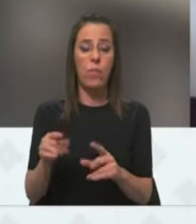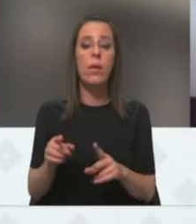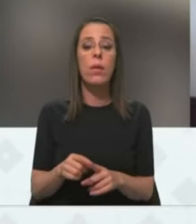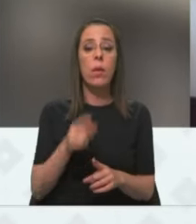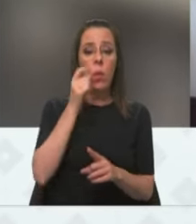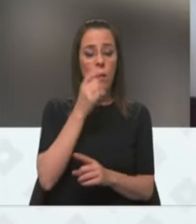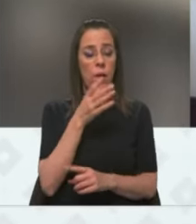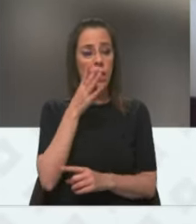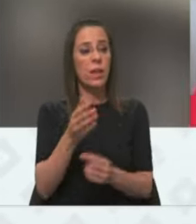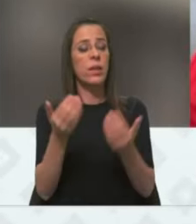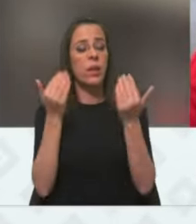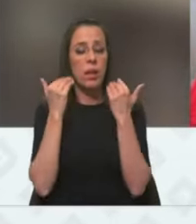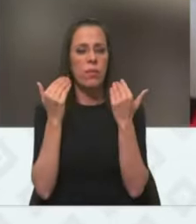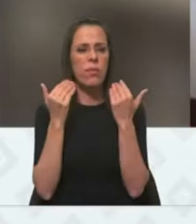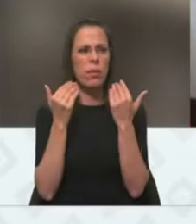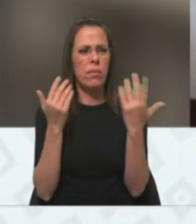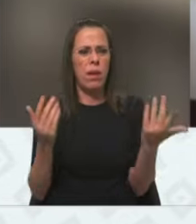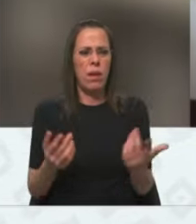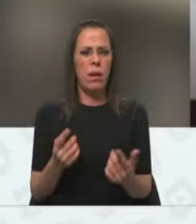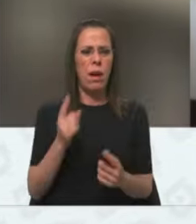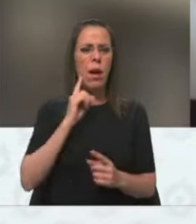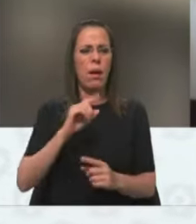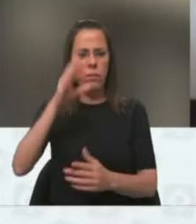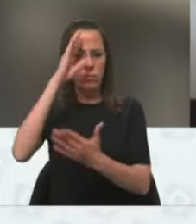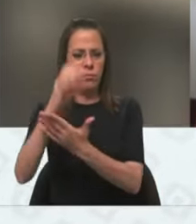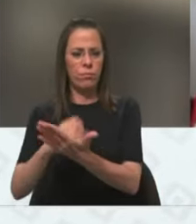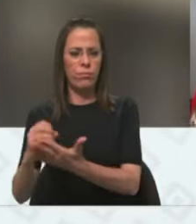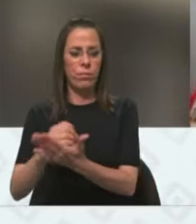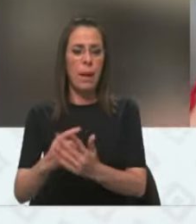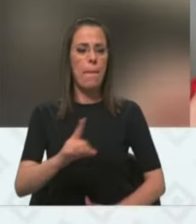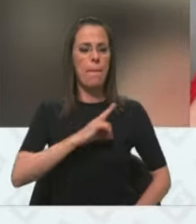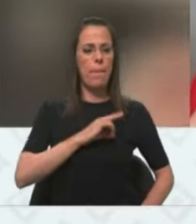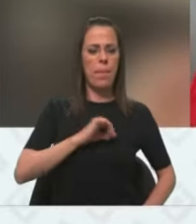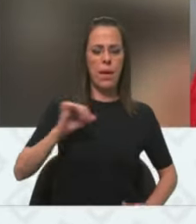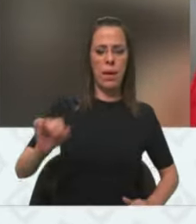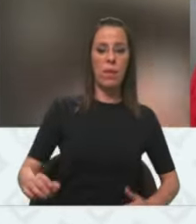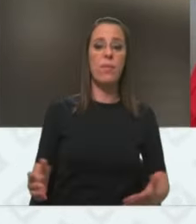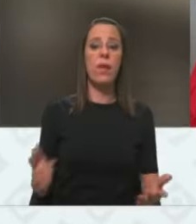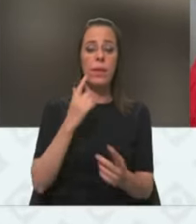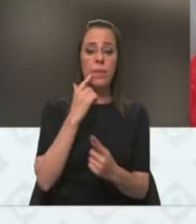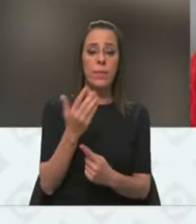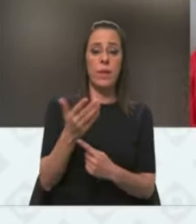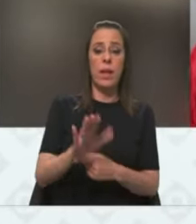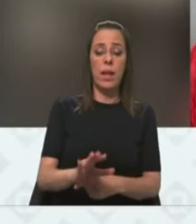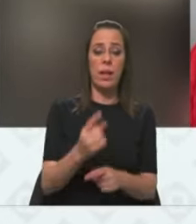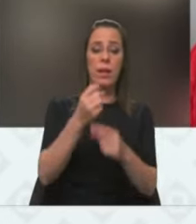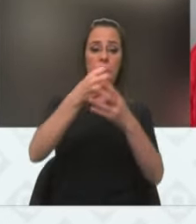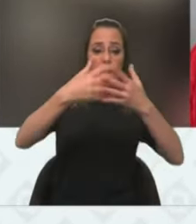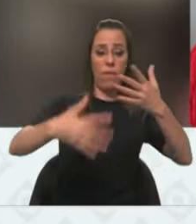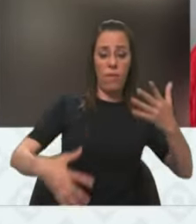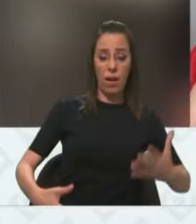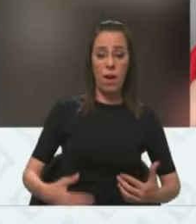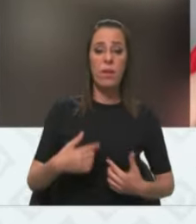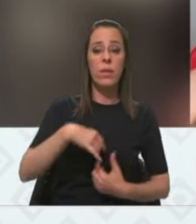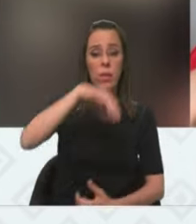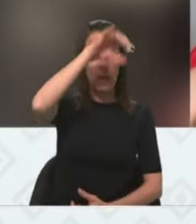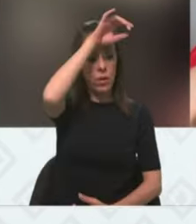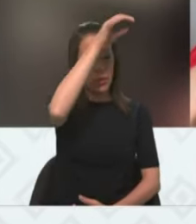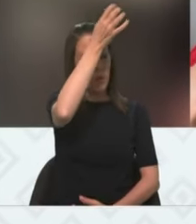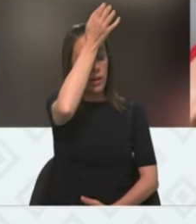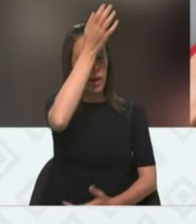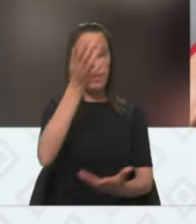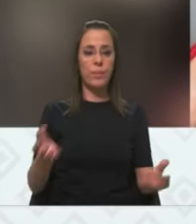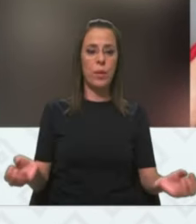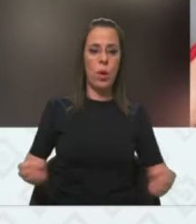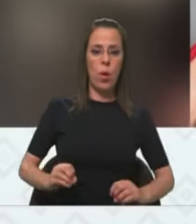ele partilha este tipo de informações à rebelia dela que eram que eram privadas Isto são um exemplo entre tantos outros onde nosso Castelo Branco e não